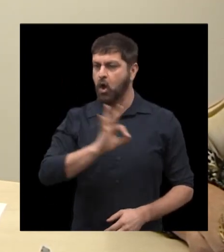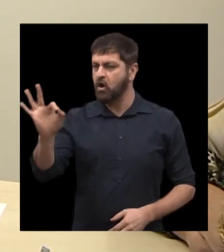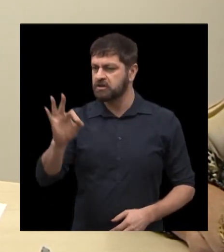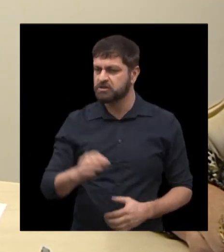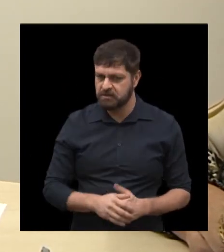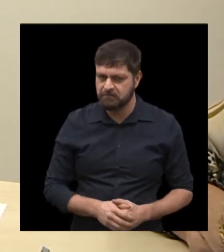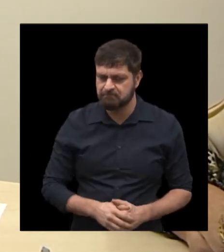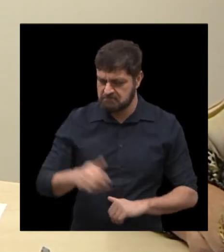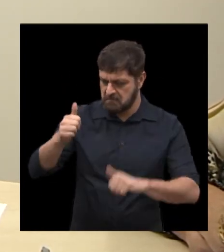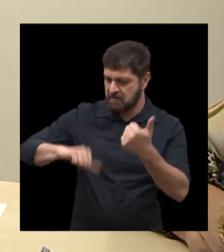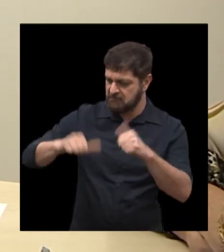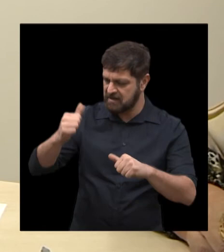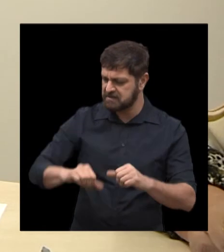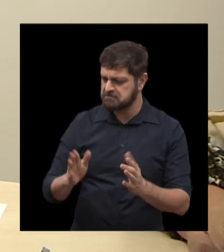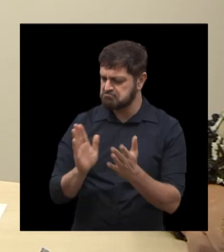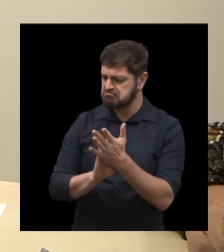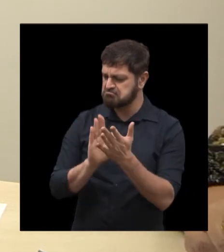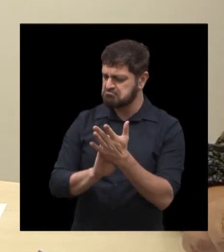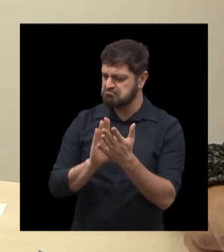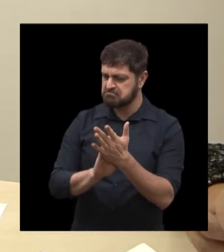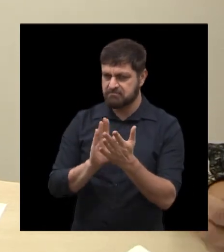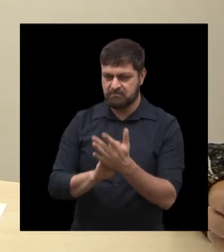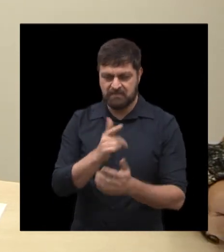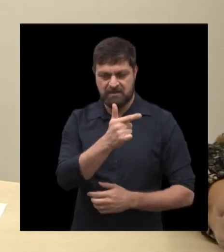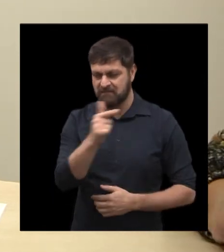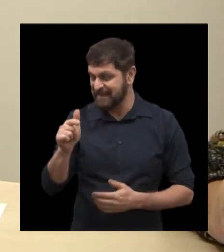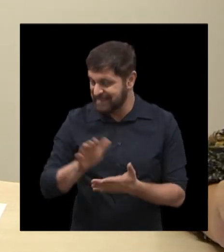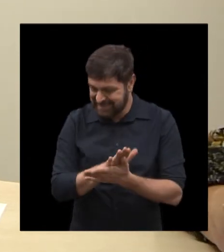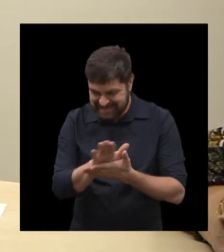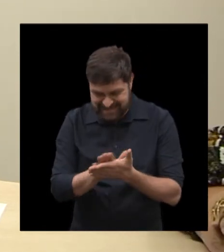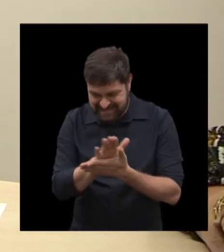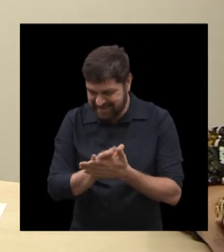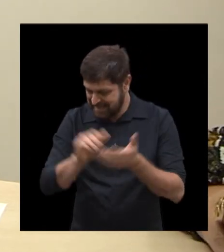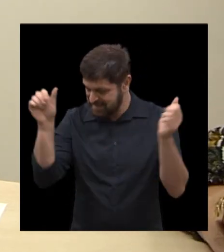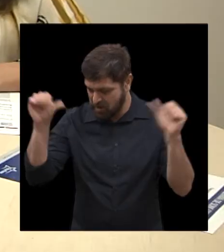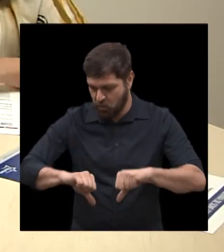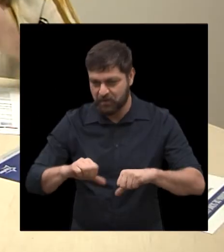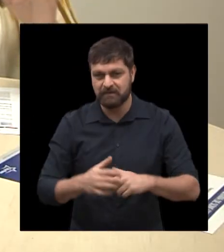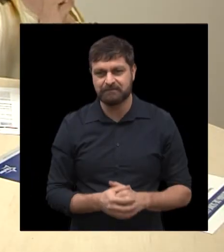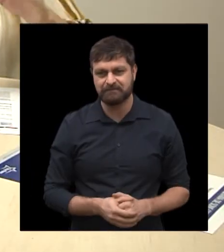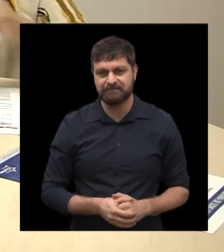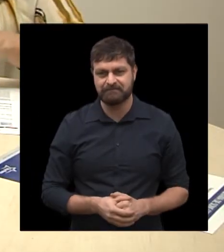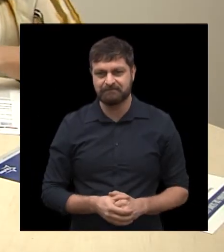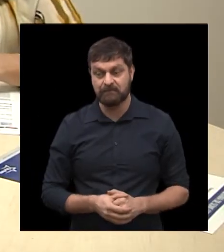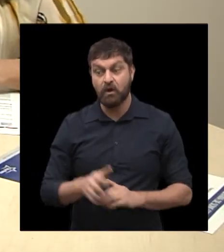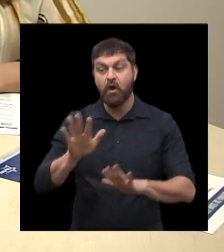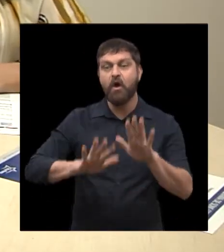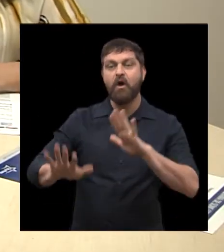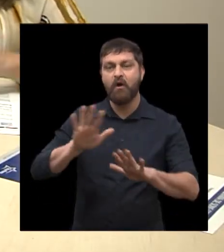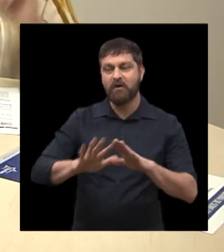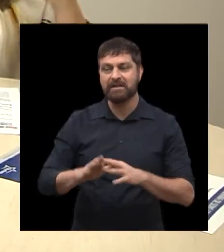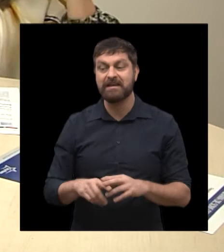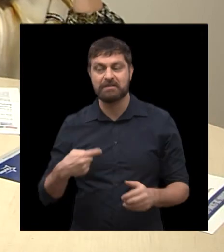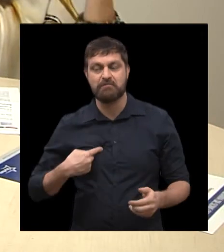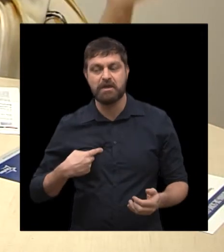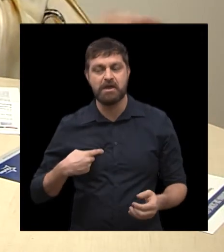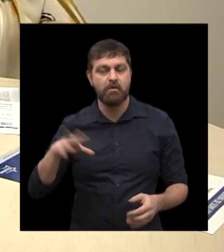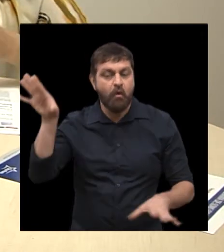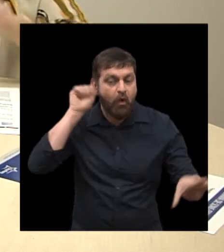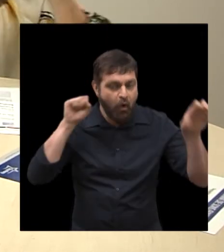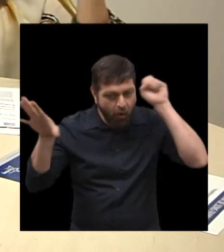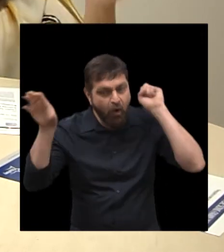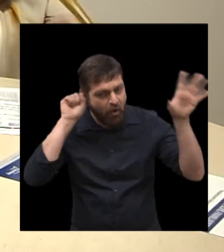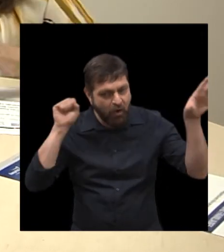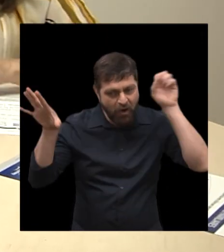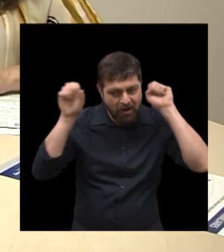resposta está ideal. Não tem nenhuma frequência que precisou de um volume mais alto. Então, cuidado com o que está falando aí. Eu estou ouvindo